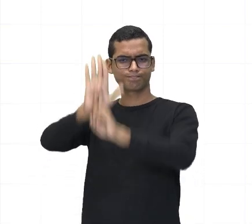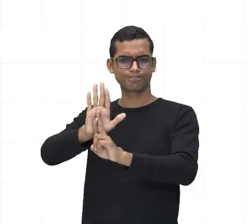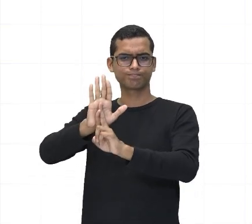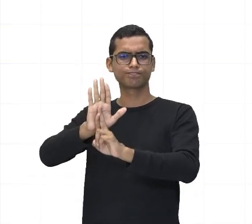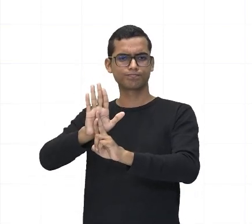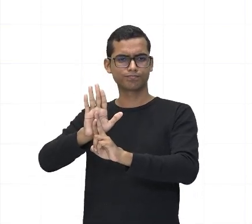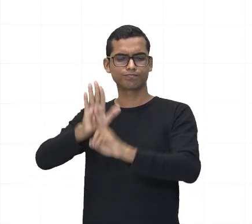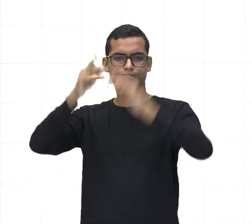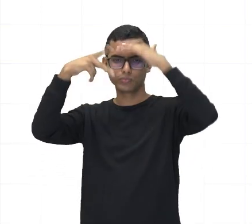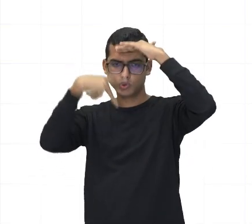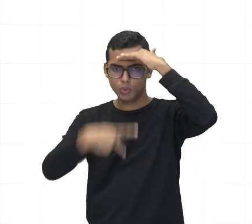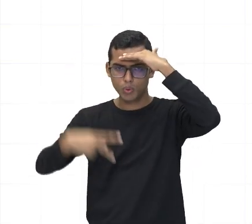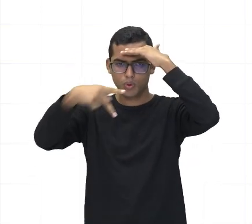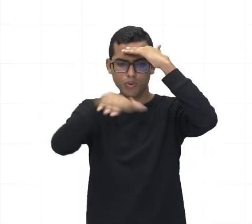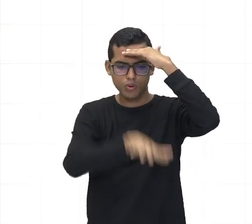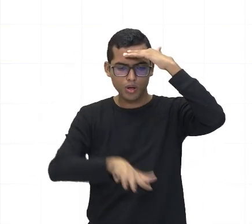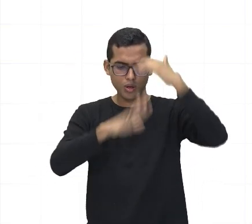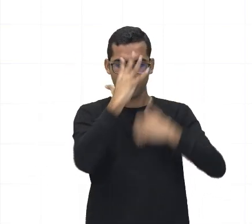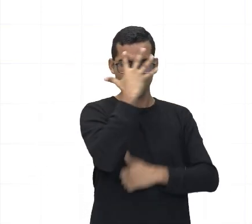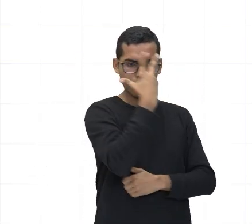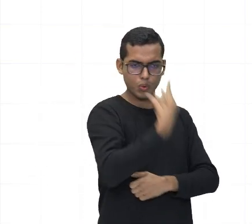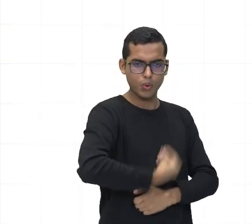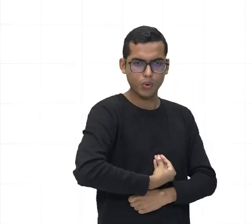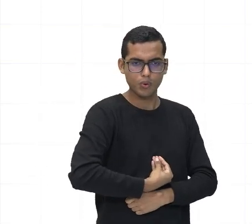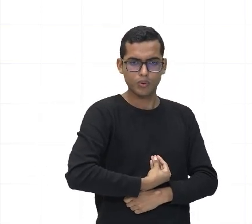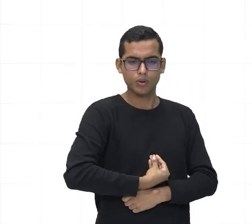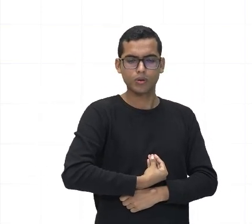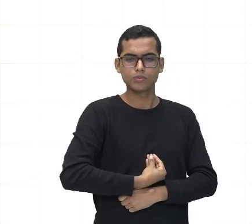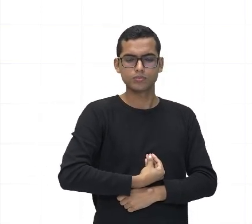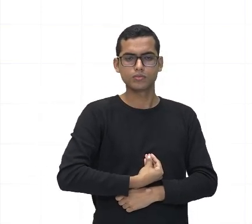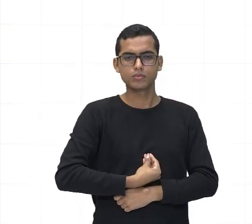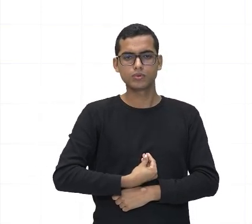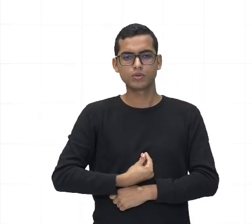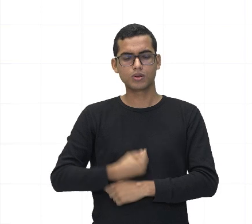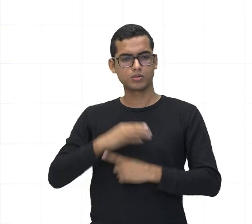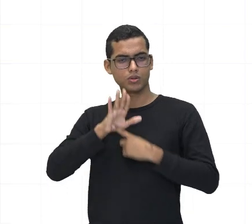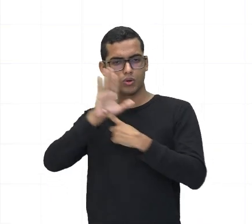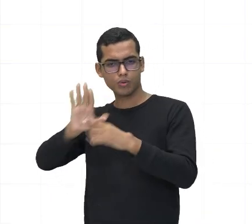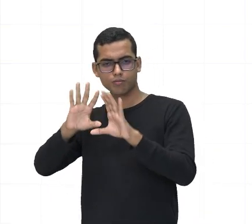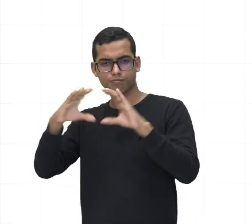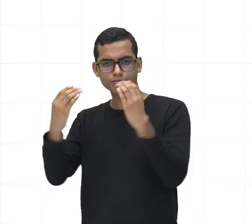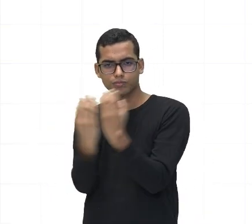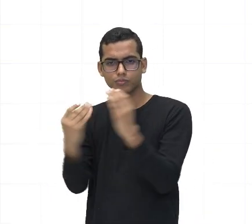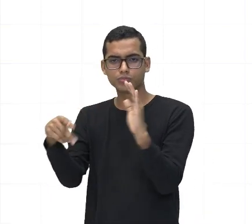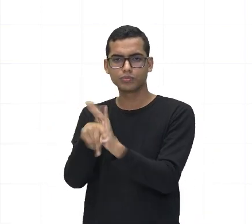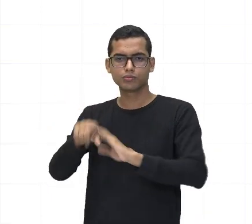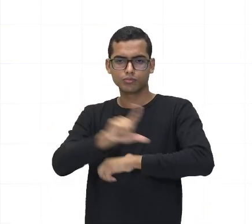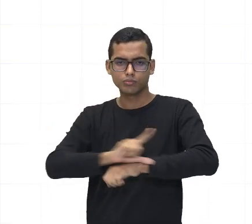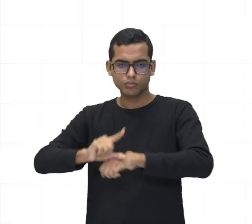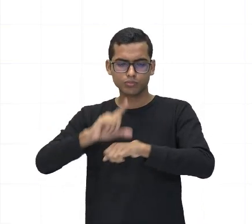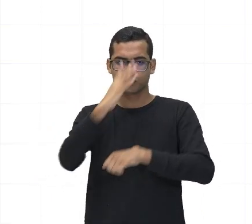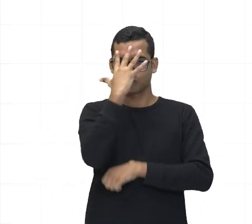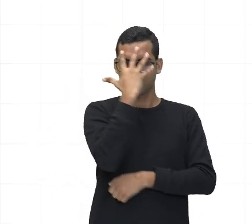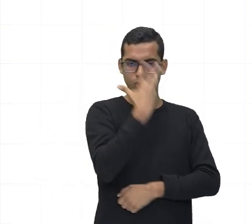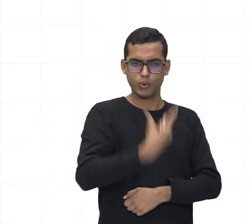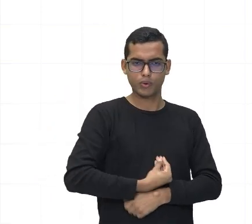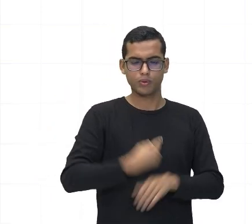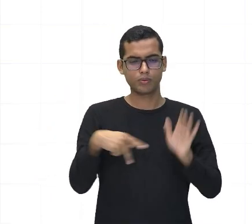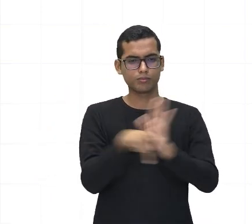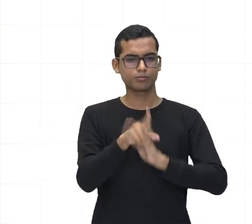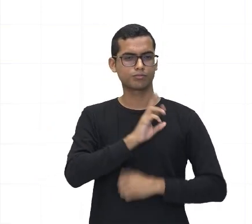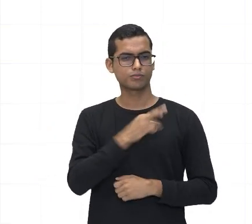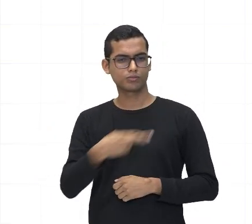profeta do mundo espiritual para aquela comunidade que ele serve como líder espiritual, como líder